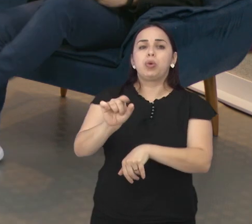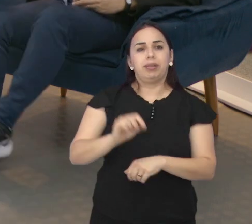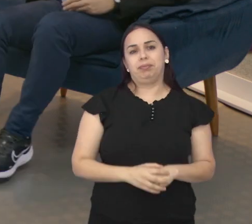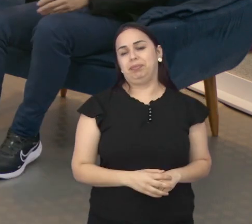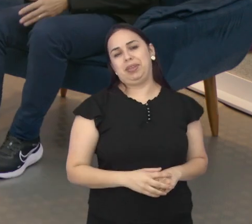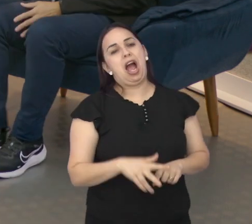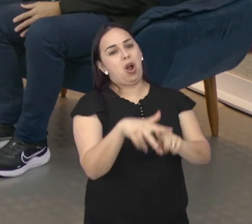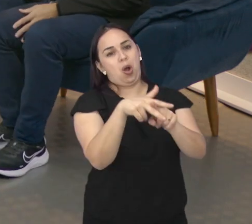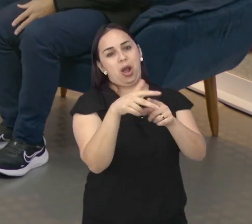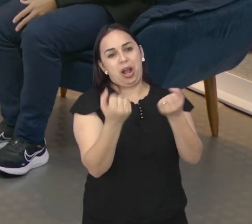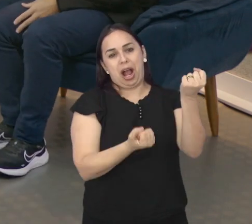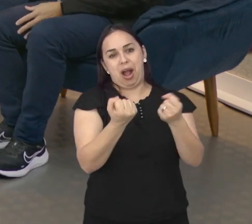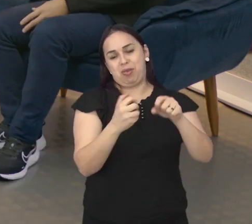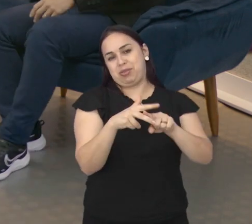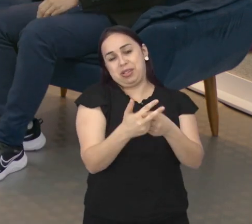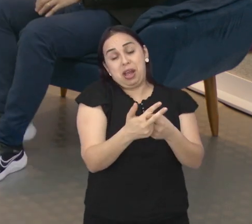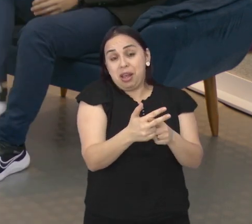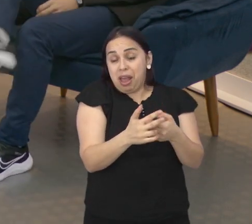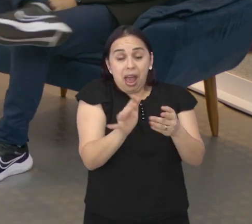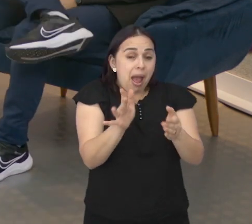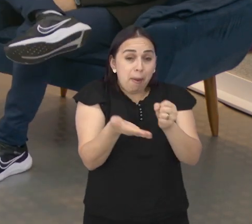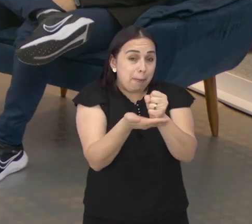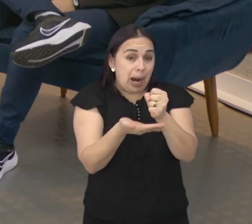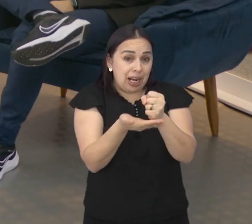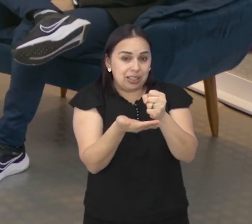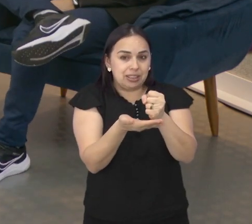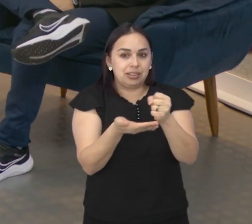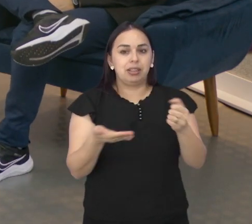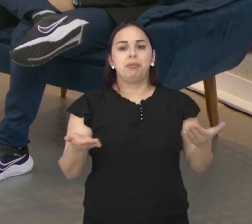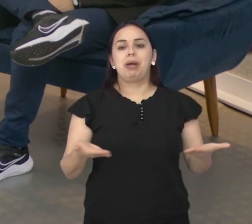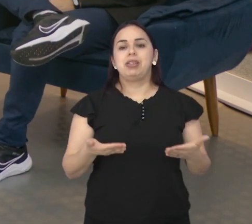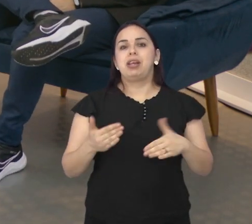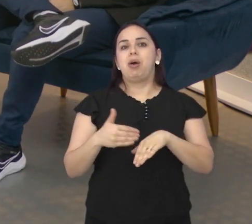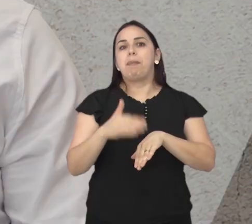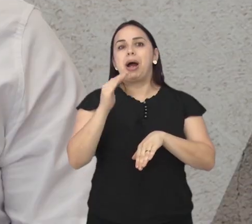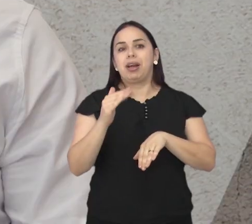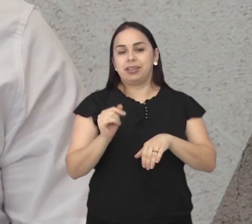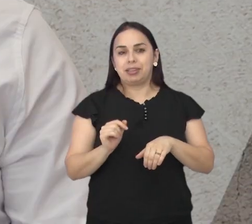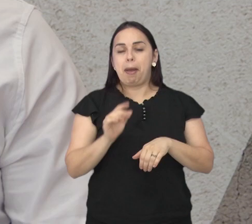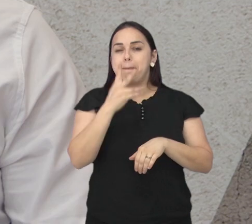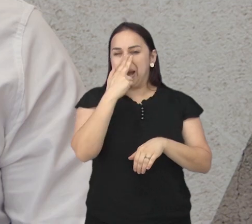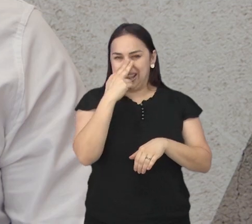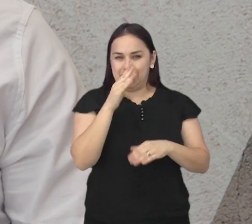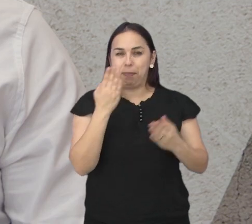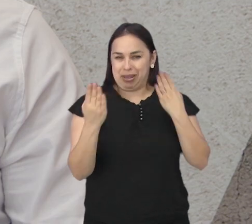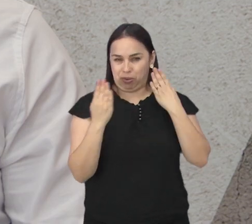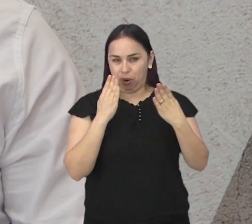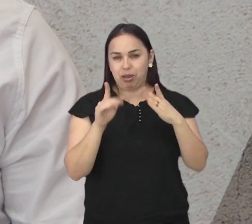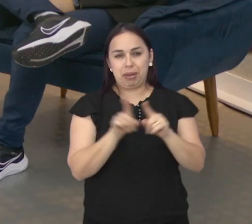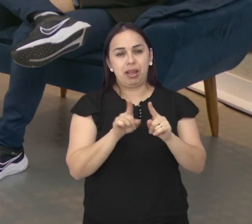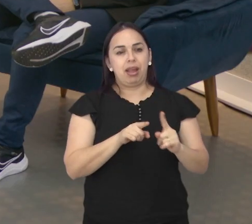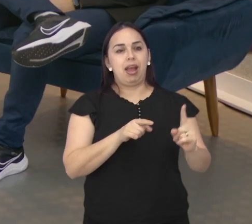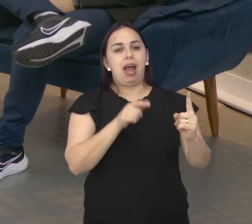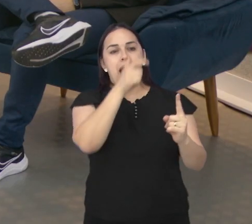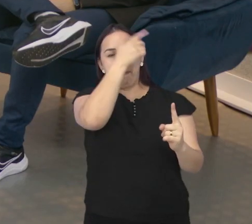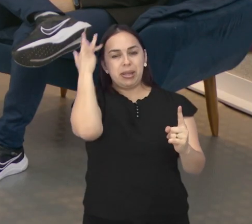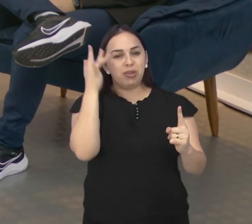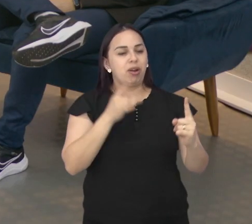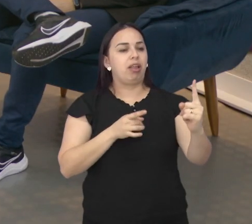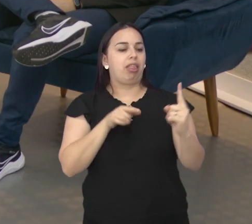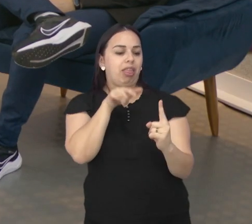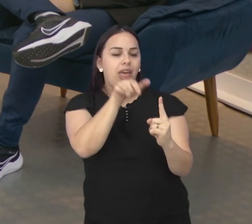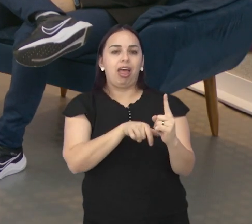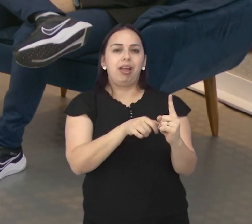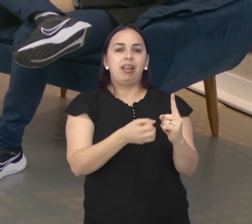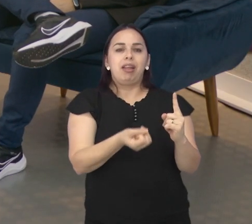mecânico? Conserta carro. Né? Basicamente é isso. Mas hoje é muito mais, ele quase que é um psicólogo, né? Porque o cara chega lá com um